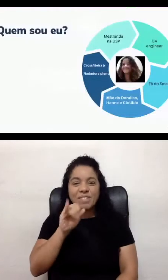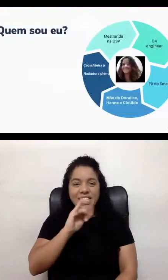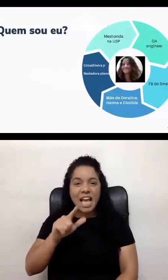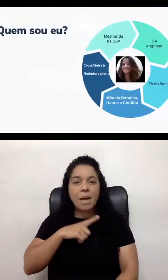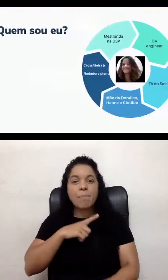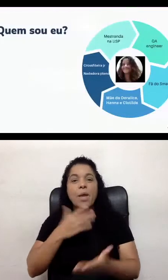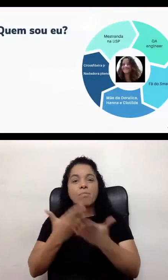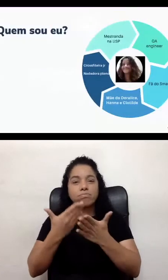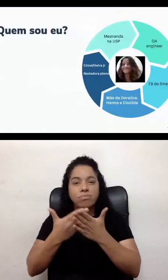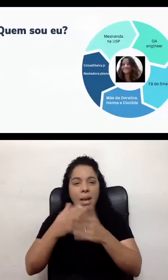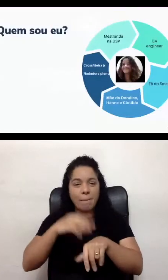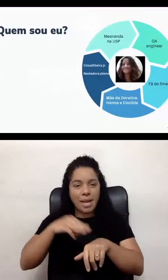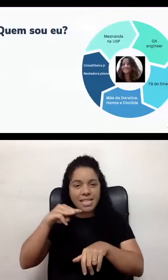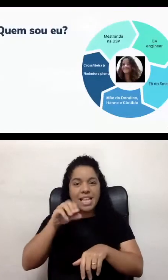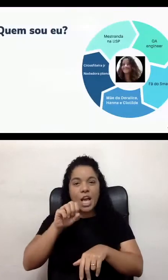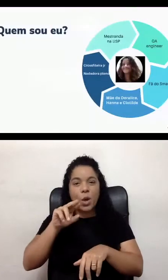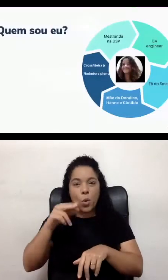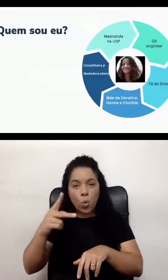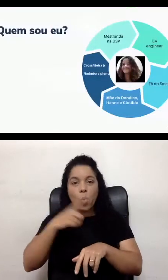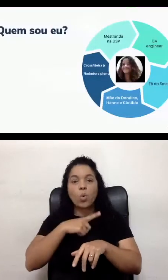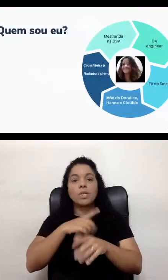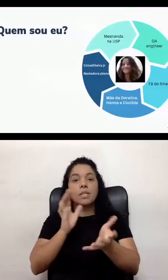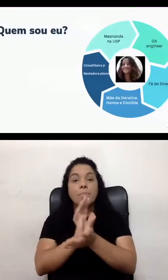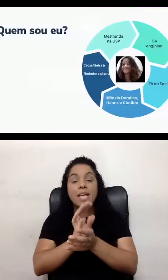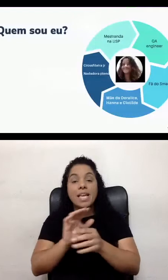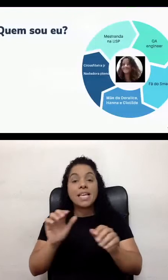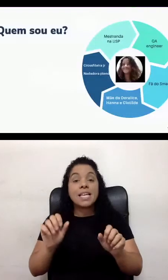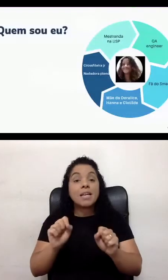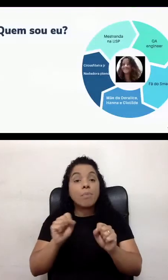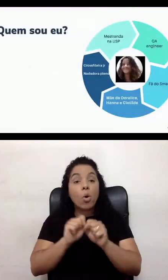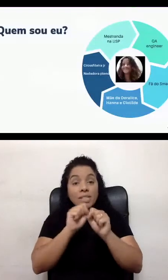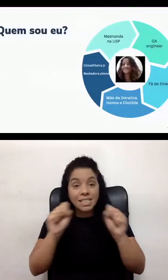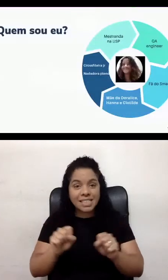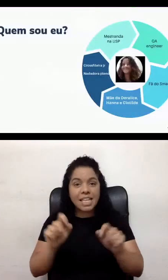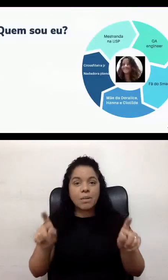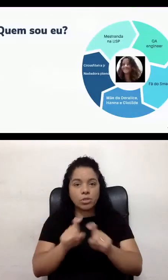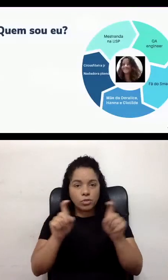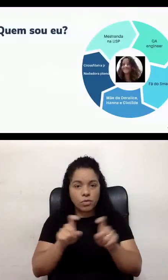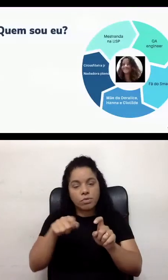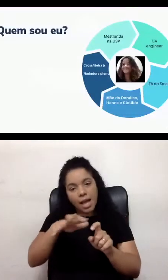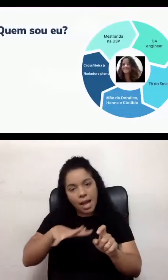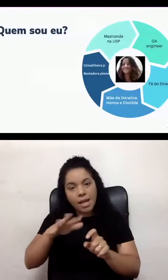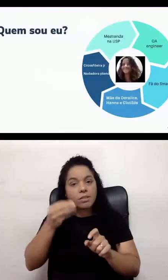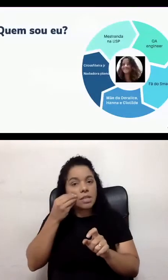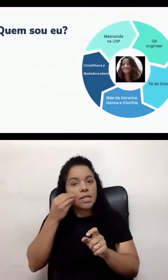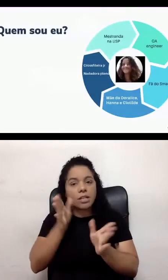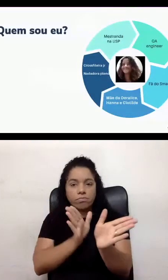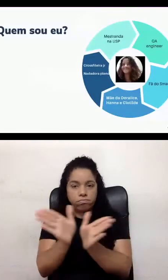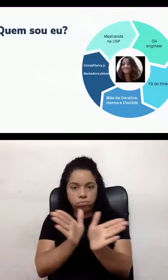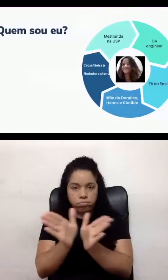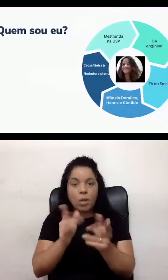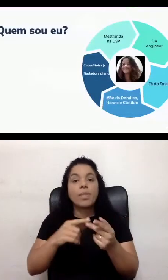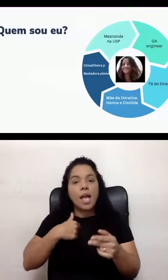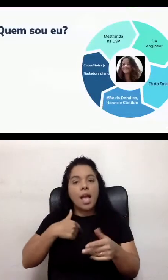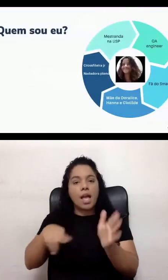na USP em Sistemas de Informação na área de testes de acessibilidade, tá? Eu sou QA,